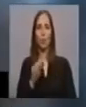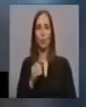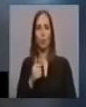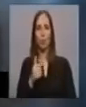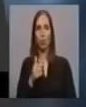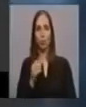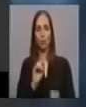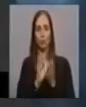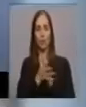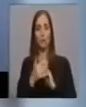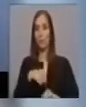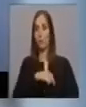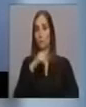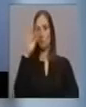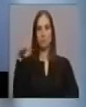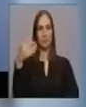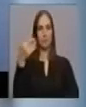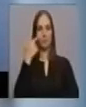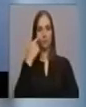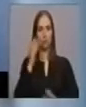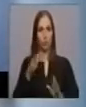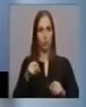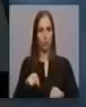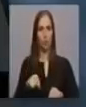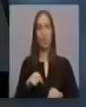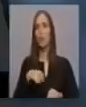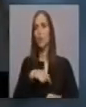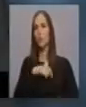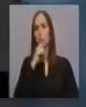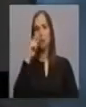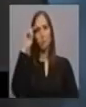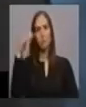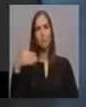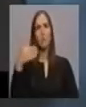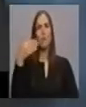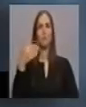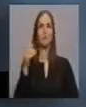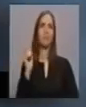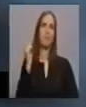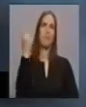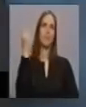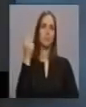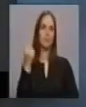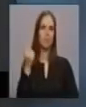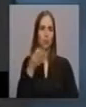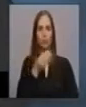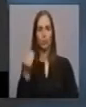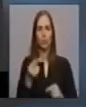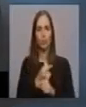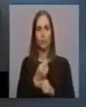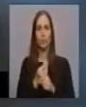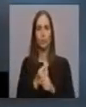eles não é essa a posição do brasil no rio de janeiro sem muita coisa e assim mas isso tem que partir